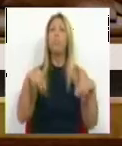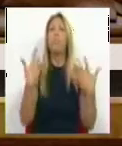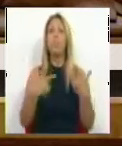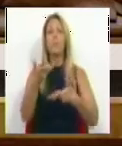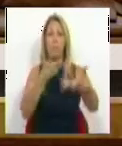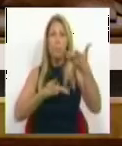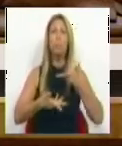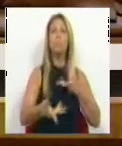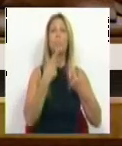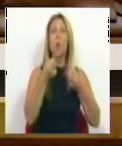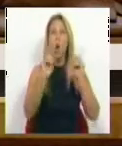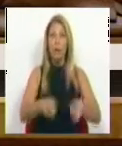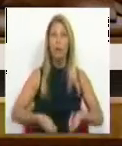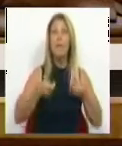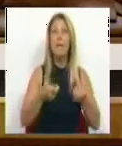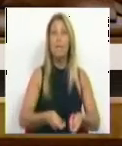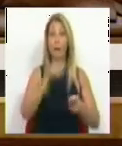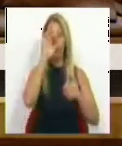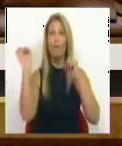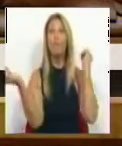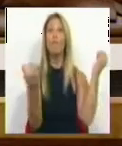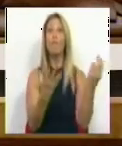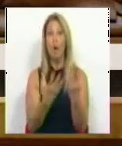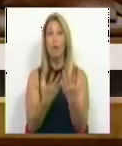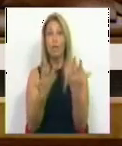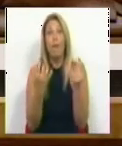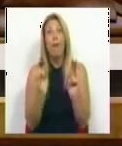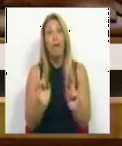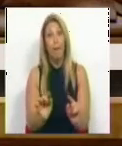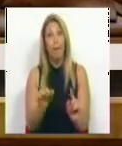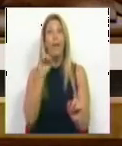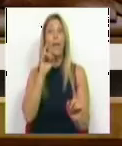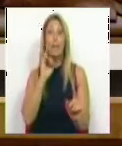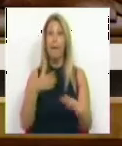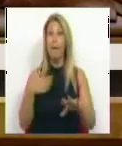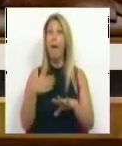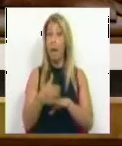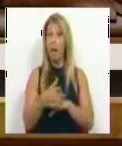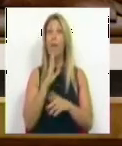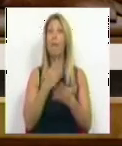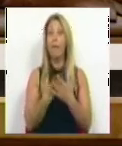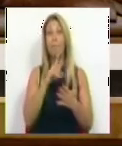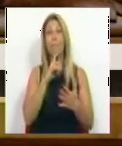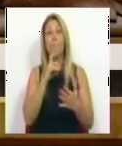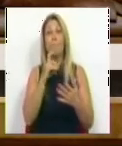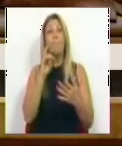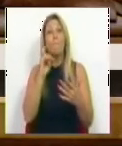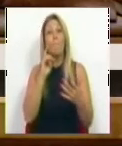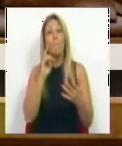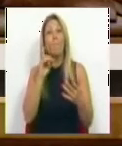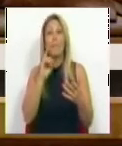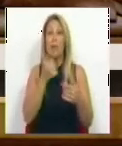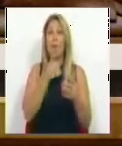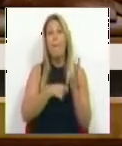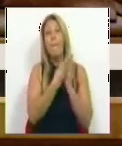investir novamente na floresta e que garanta, com esse investimento também, medidas de combate e prevenção aos incêndios.